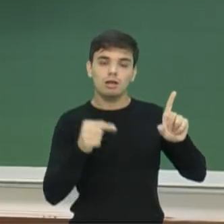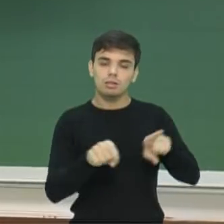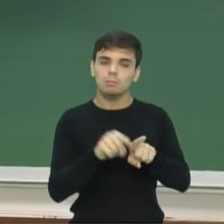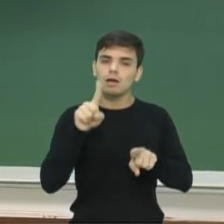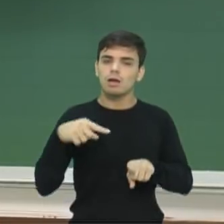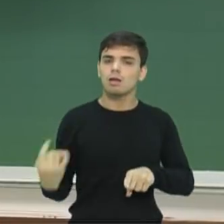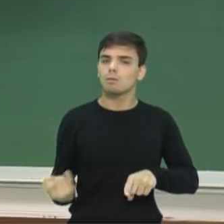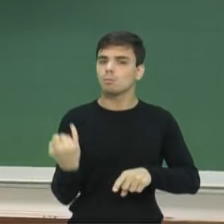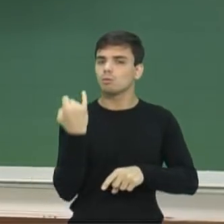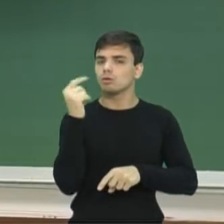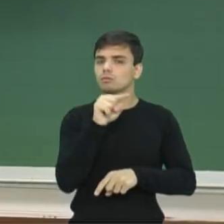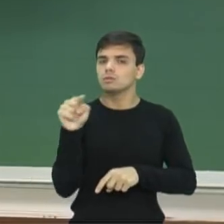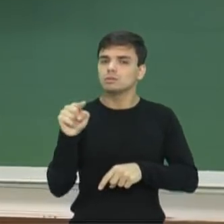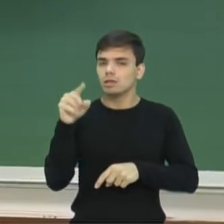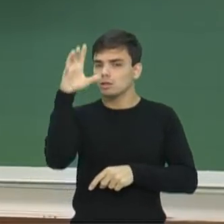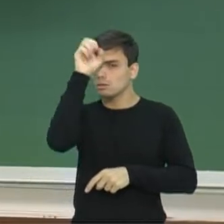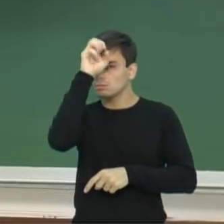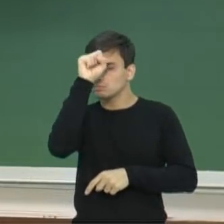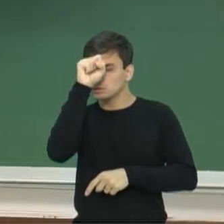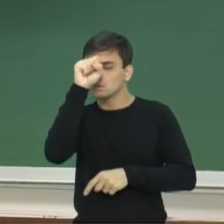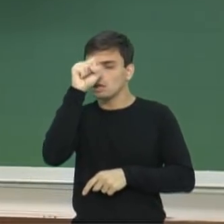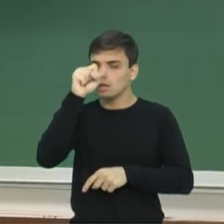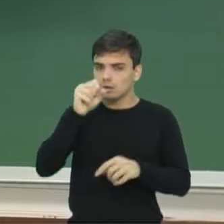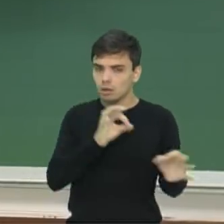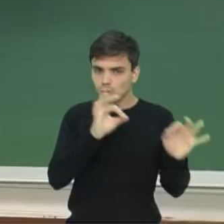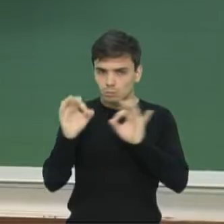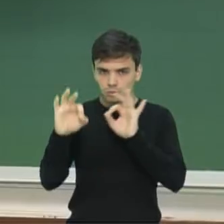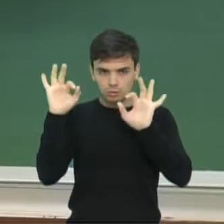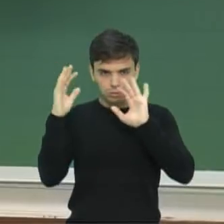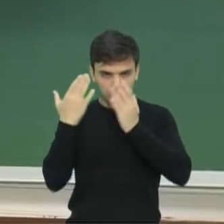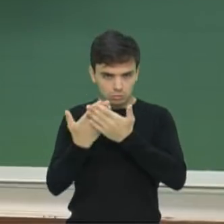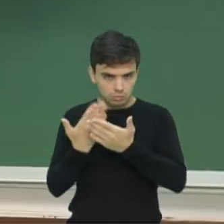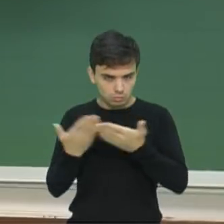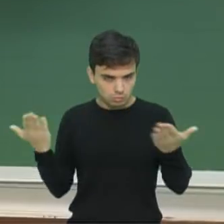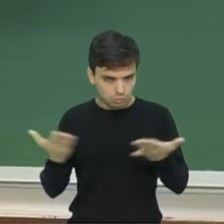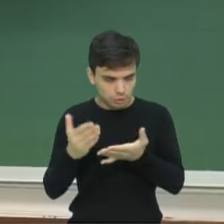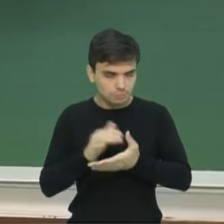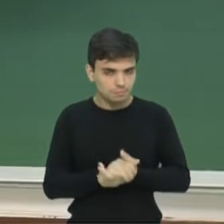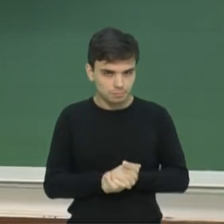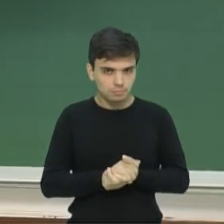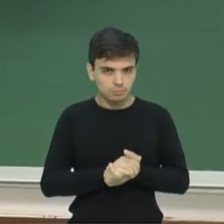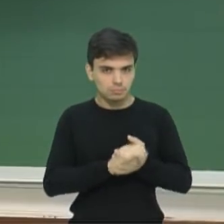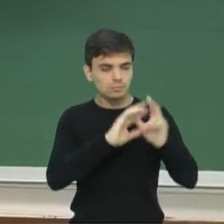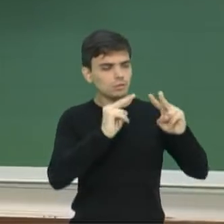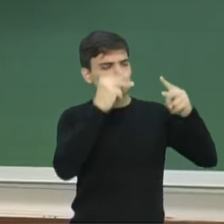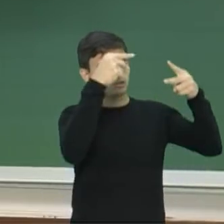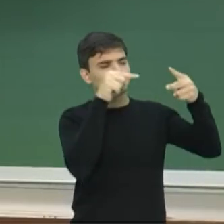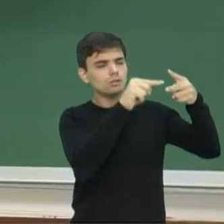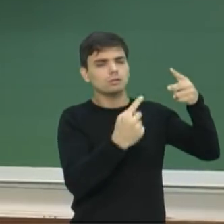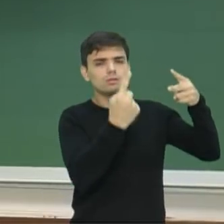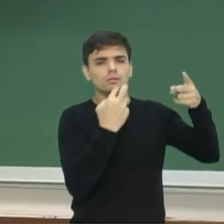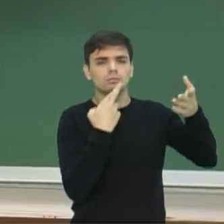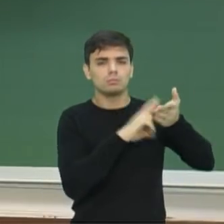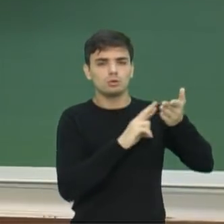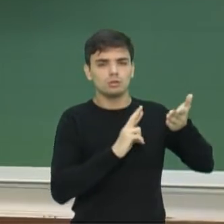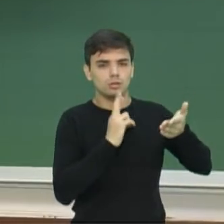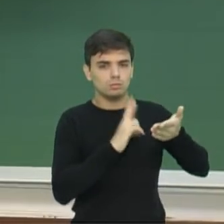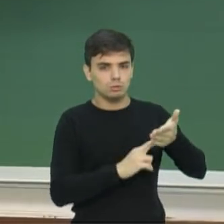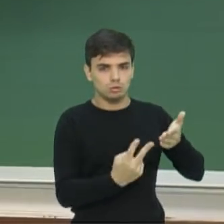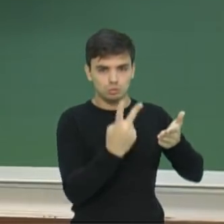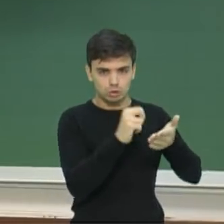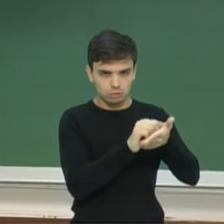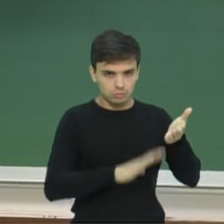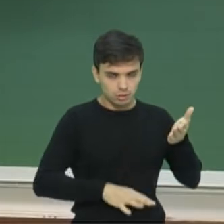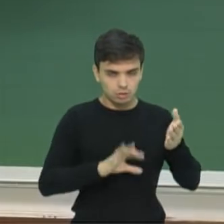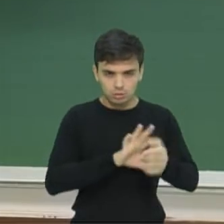nós saibamos que você acompanhou a aula de hoje. No primeiro link lá, clica lá, resolve os 2 exercícios e garanta a sua